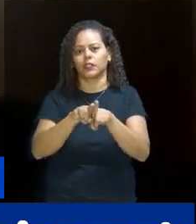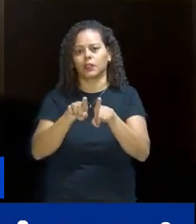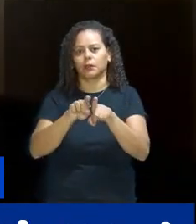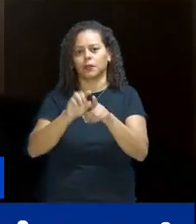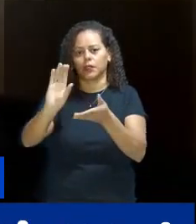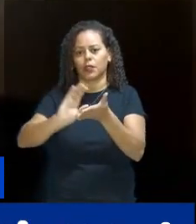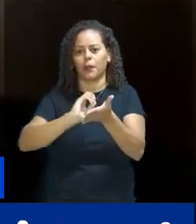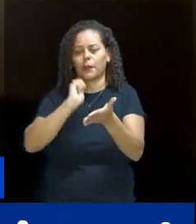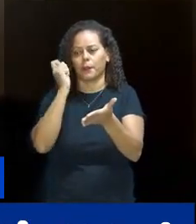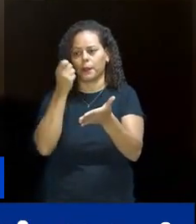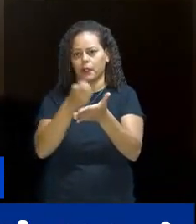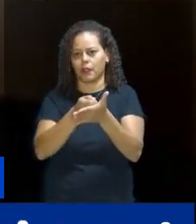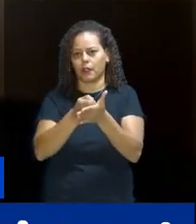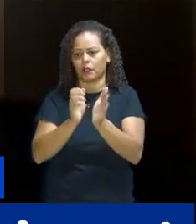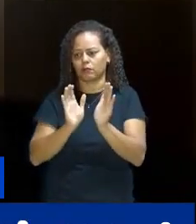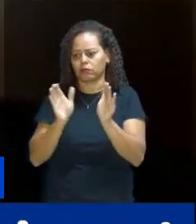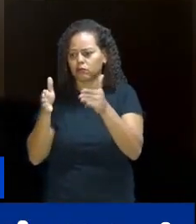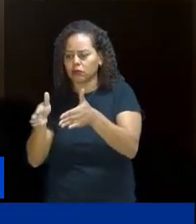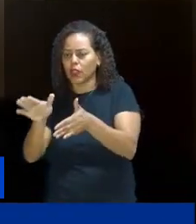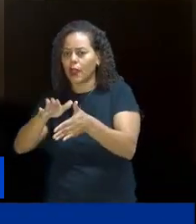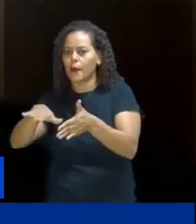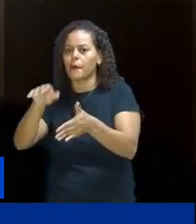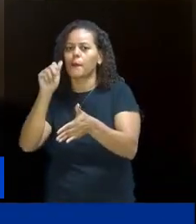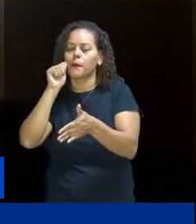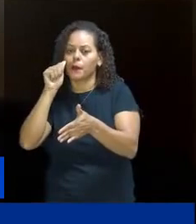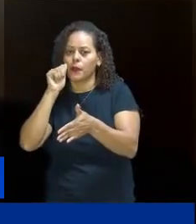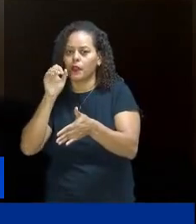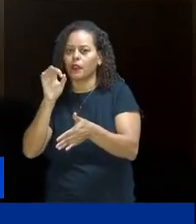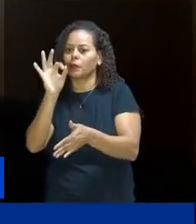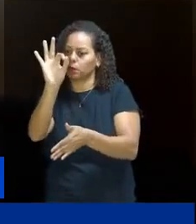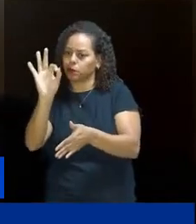encargos decorrentes de inadimplência de pagamentos.